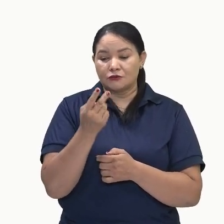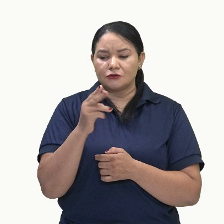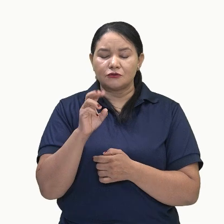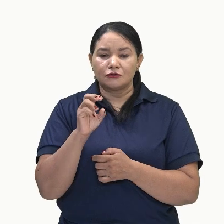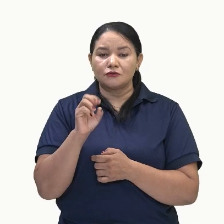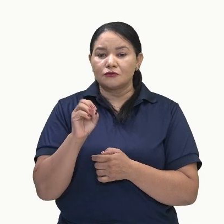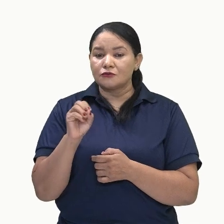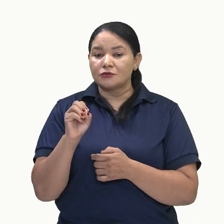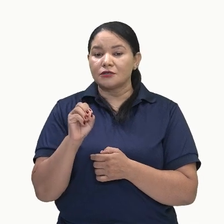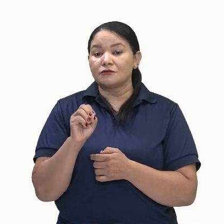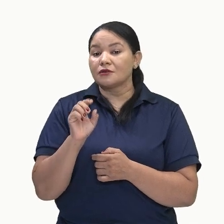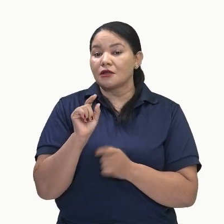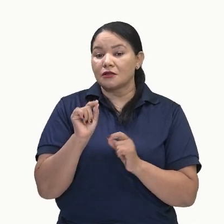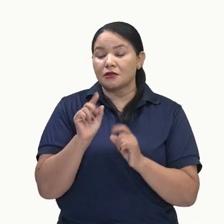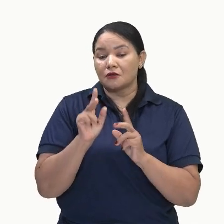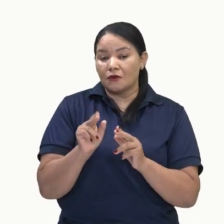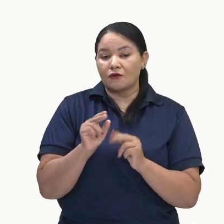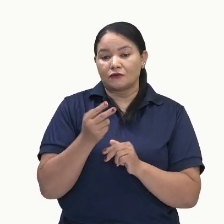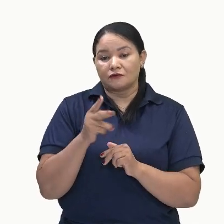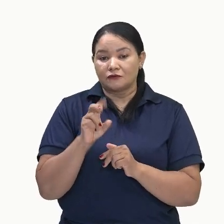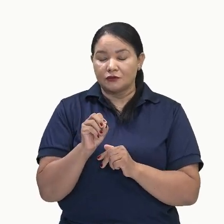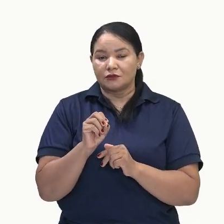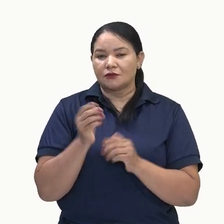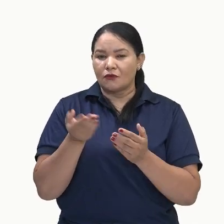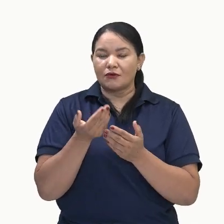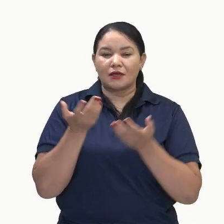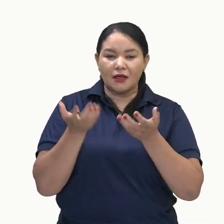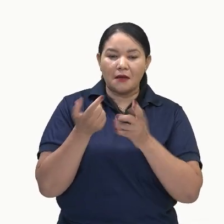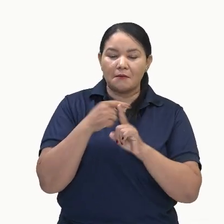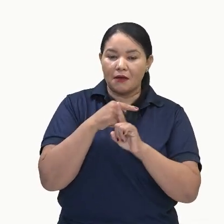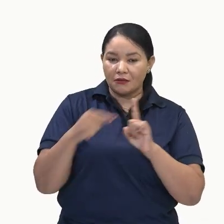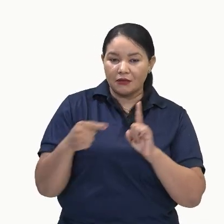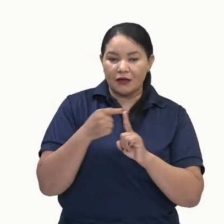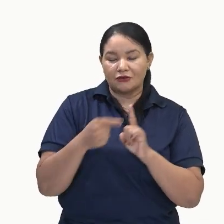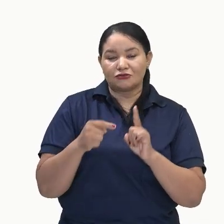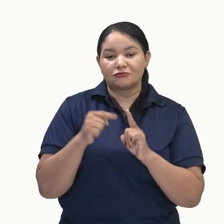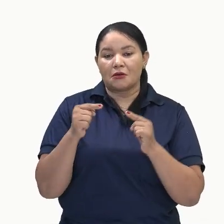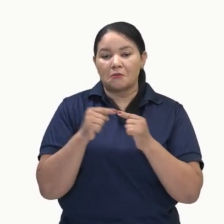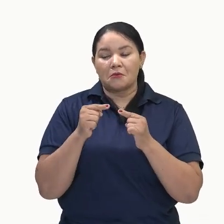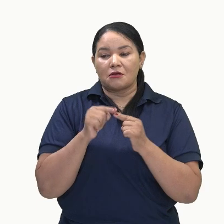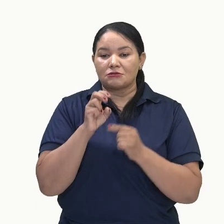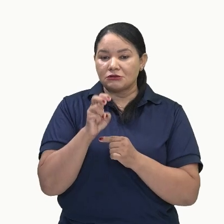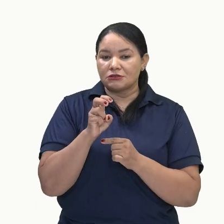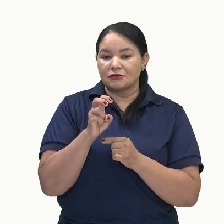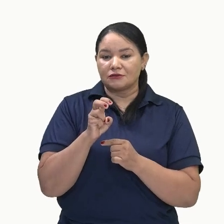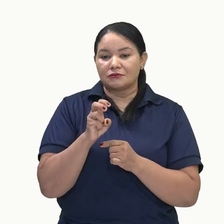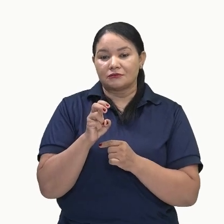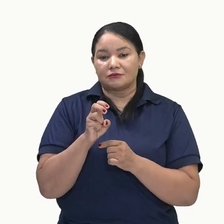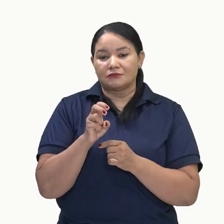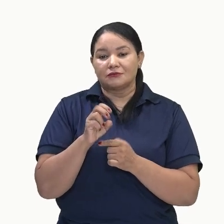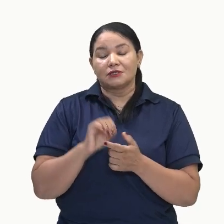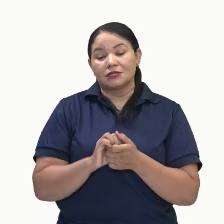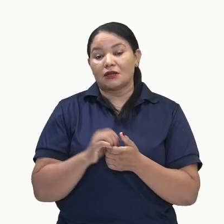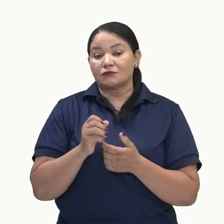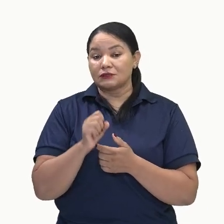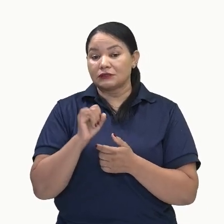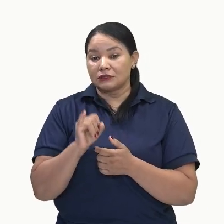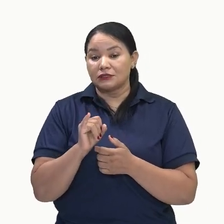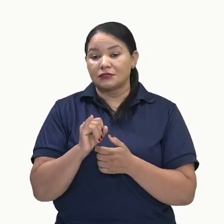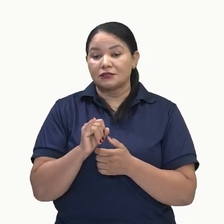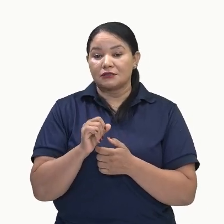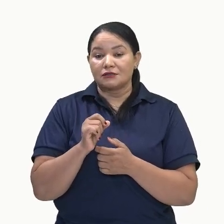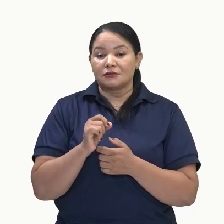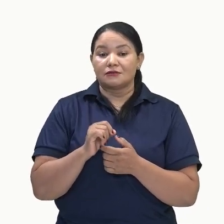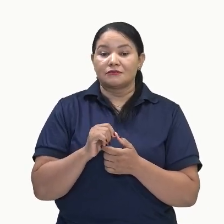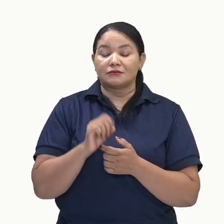quero 10%, eu quero 5, que é a metade de 200. Se 10% é 20,